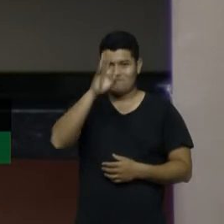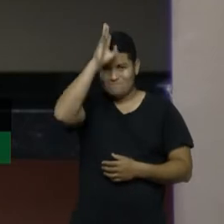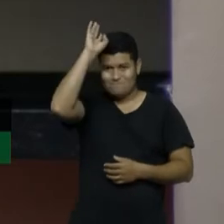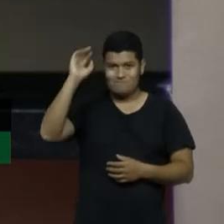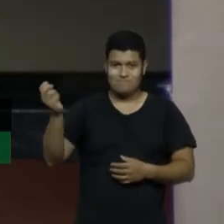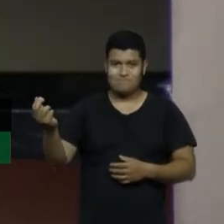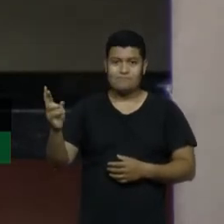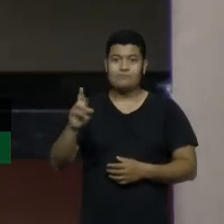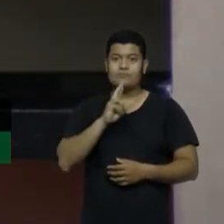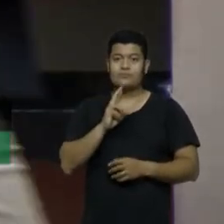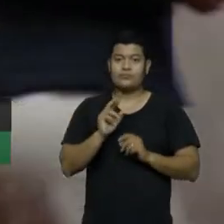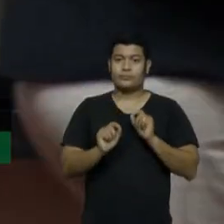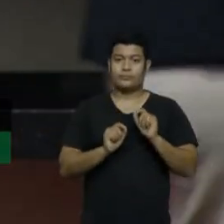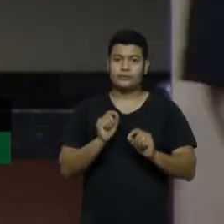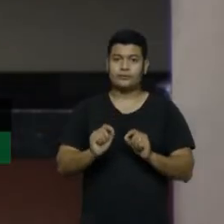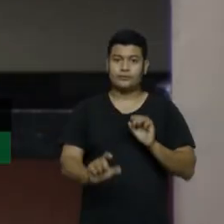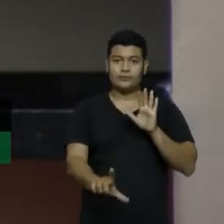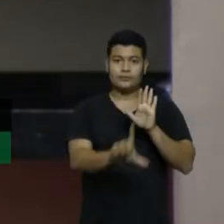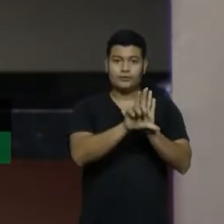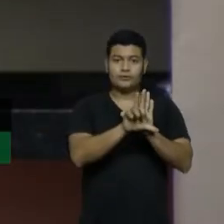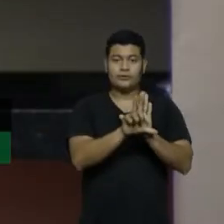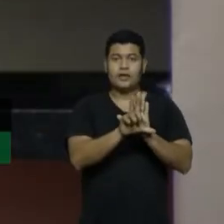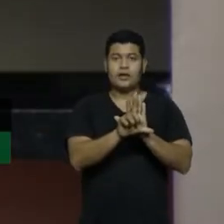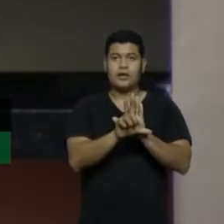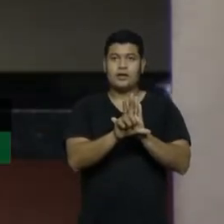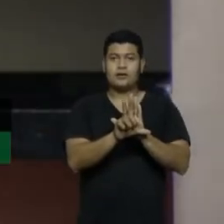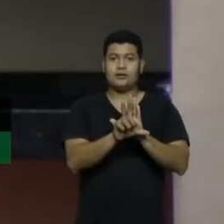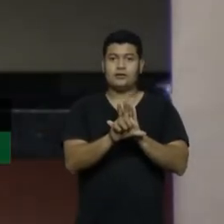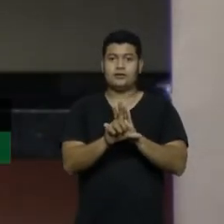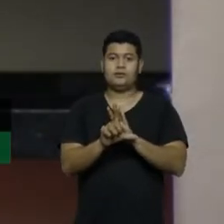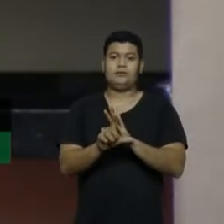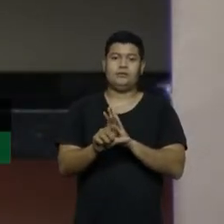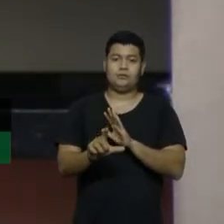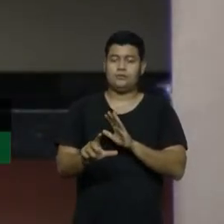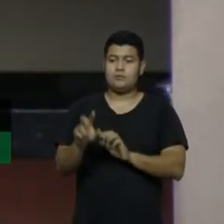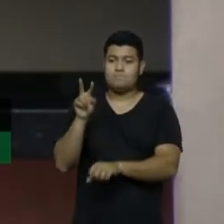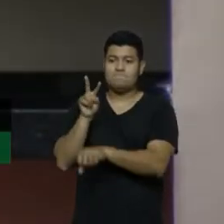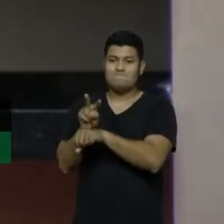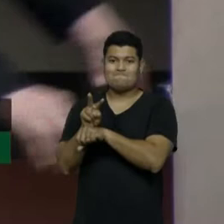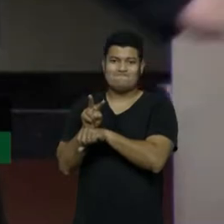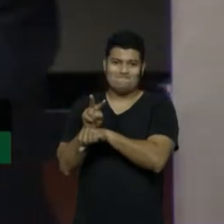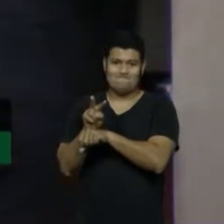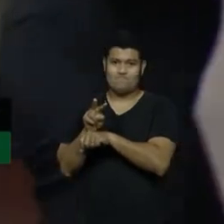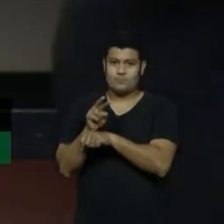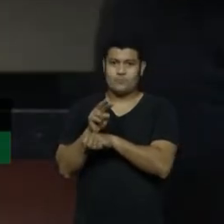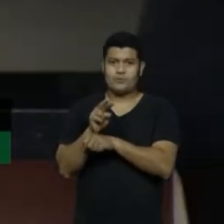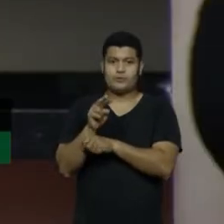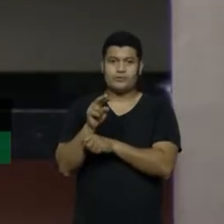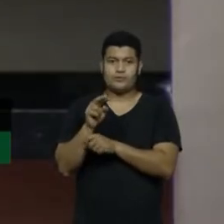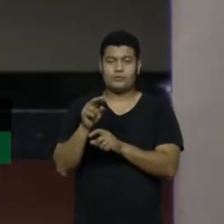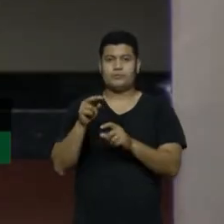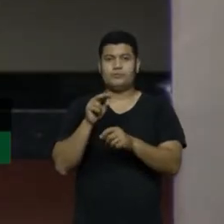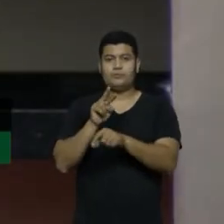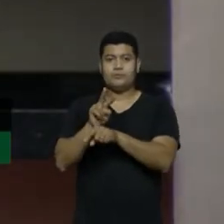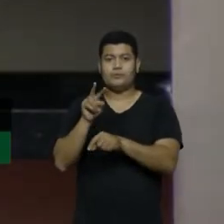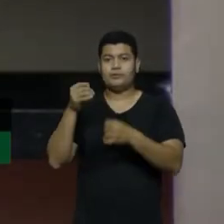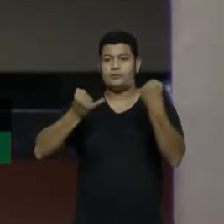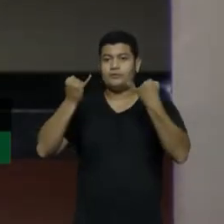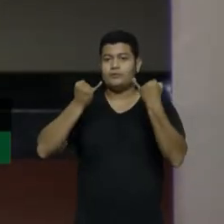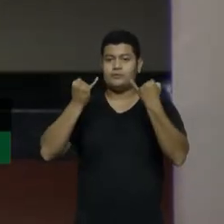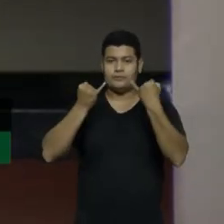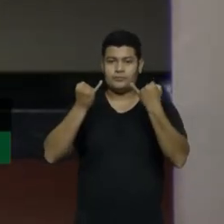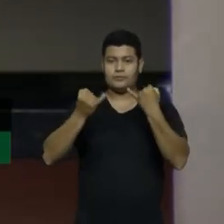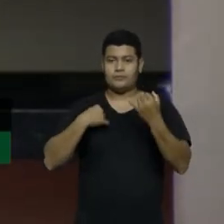é que a lei de proteção de dados, ela não permite que o dado da